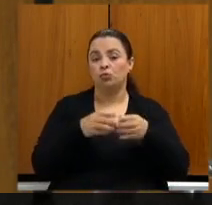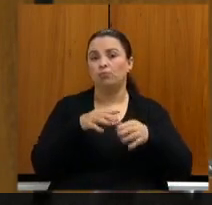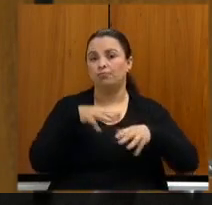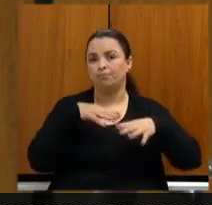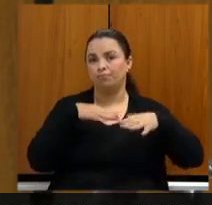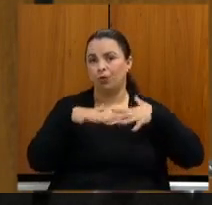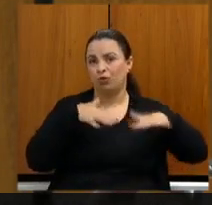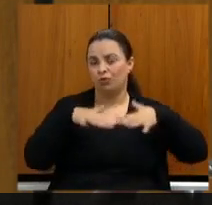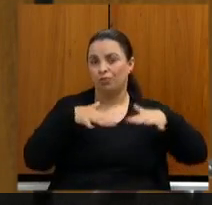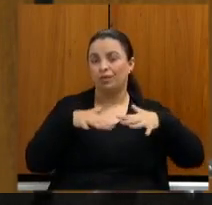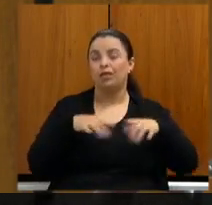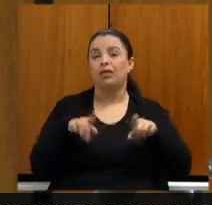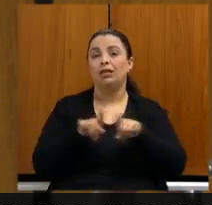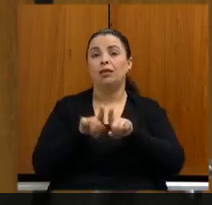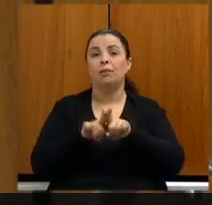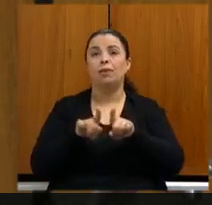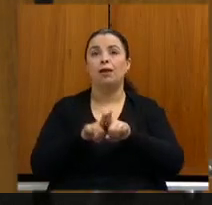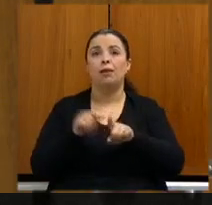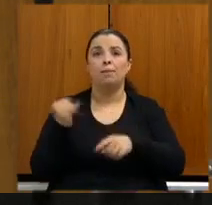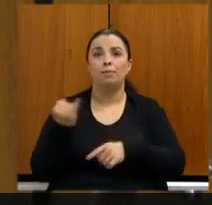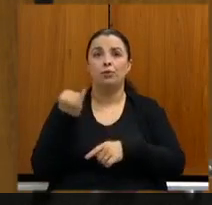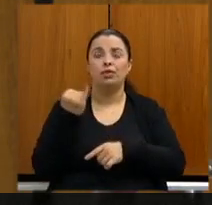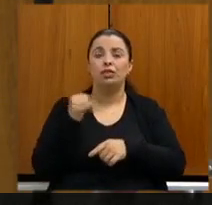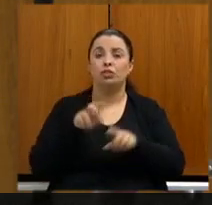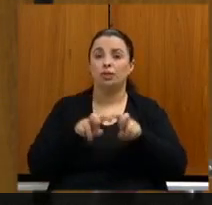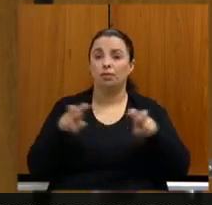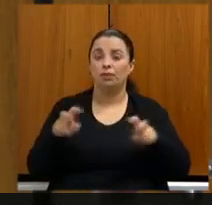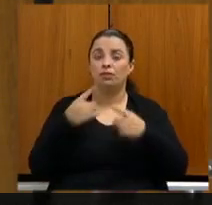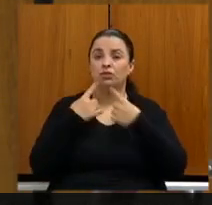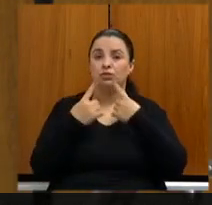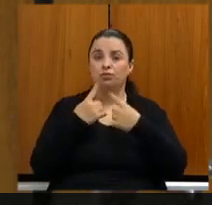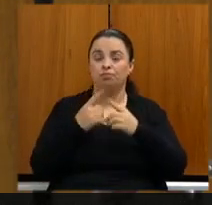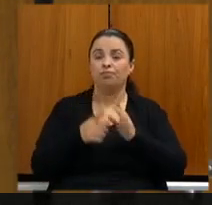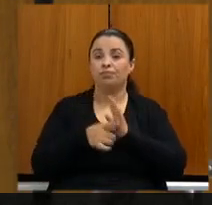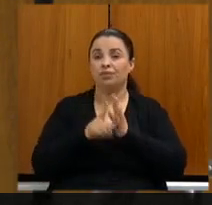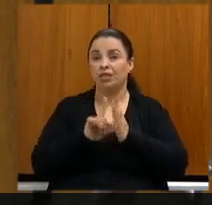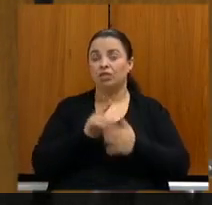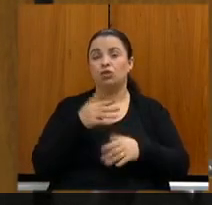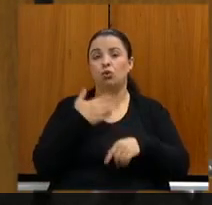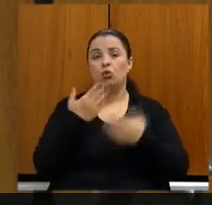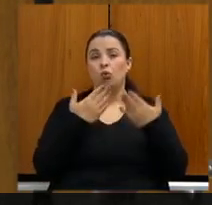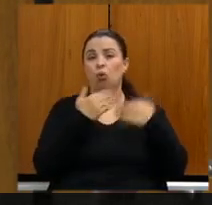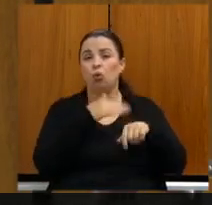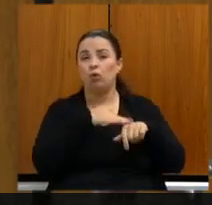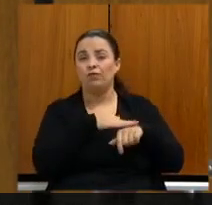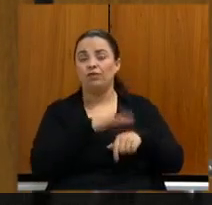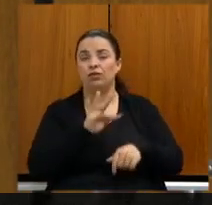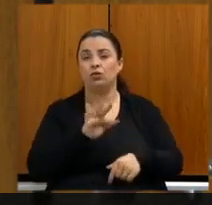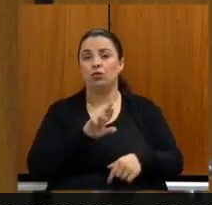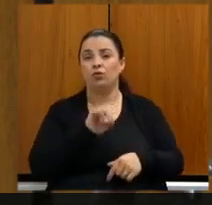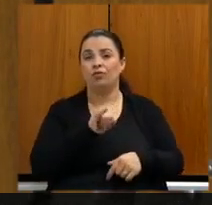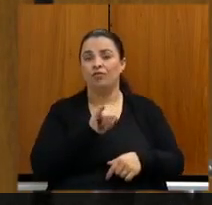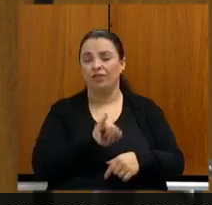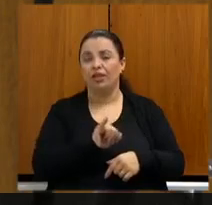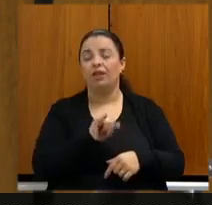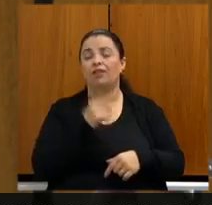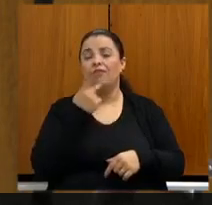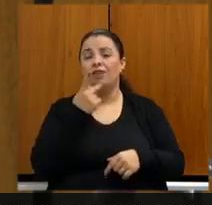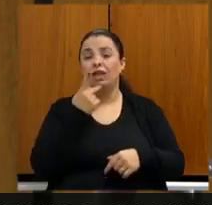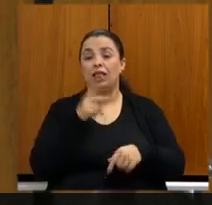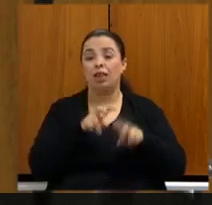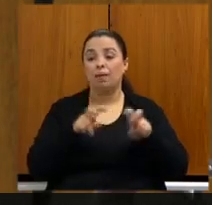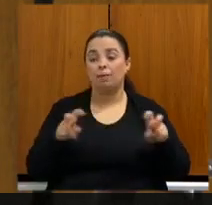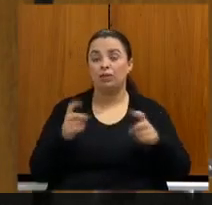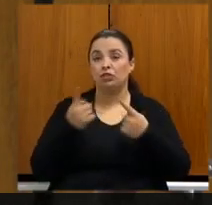diálogo né Então tava até conversando ali com Frei gilvander um pouco antes da audiência e a gente falando da mesa de